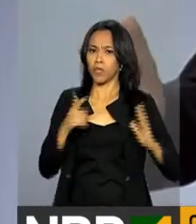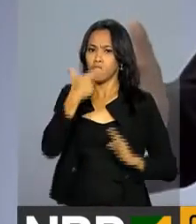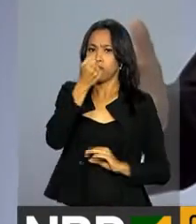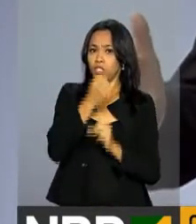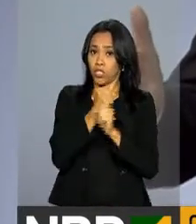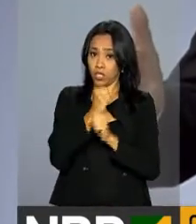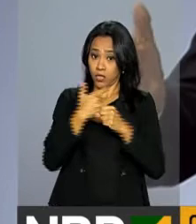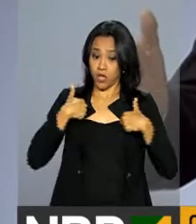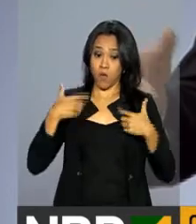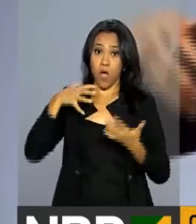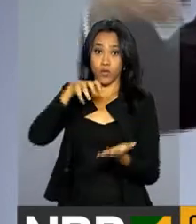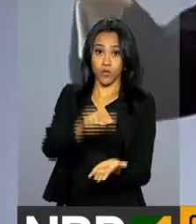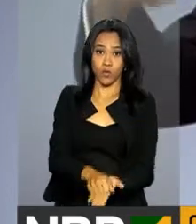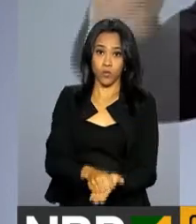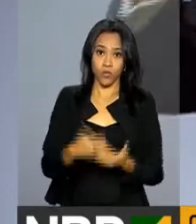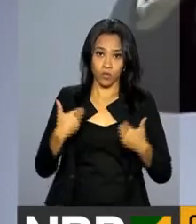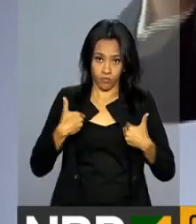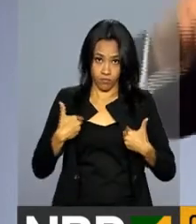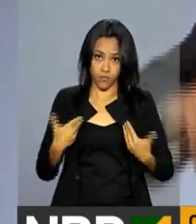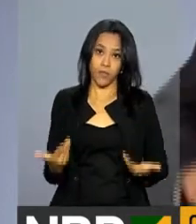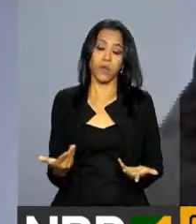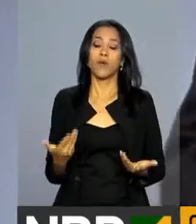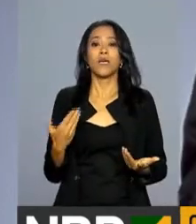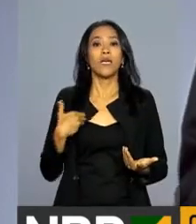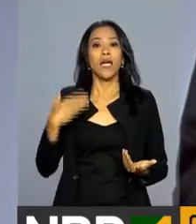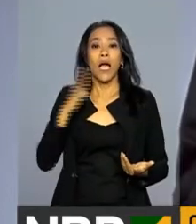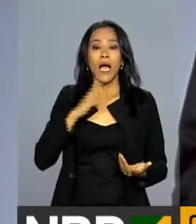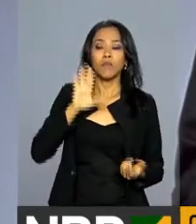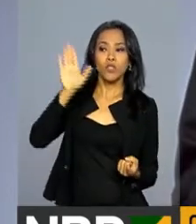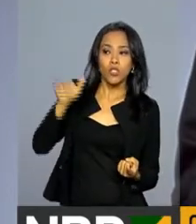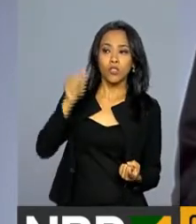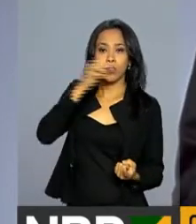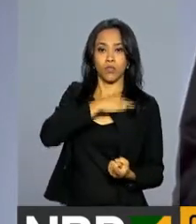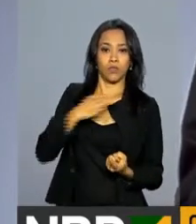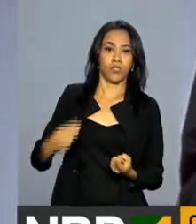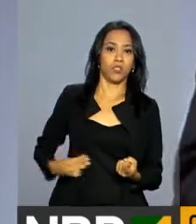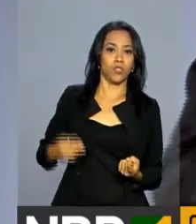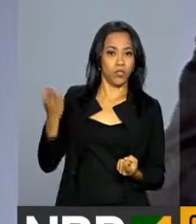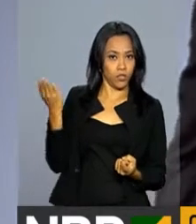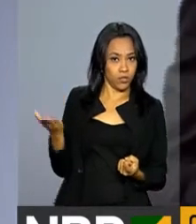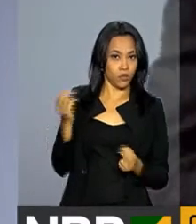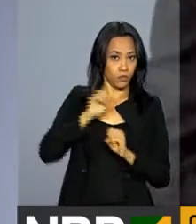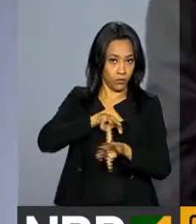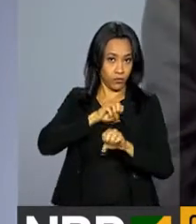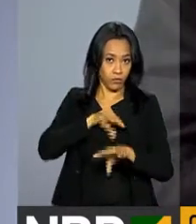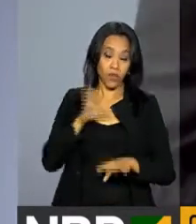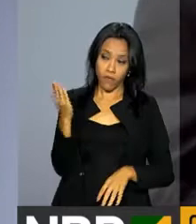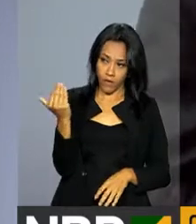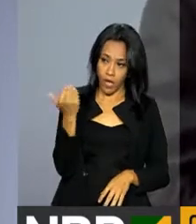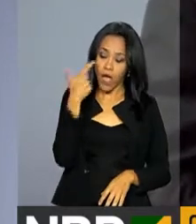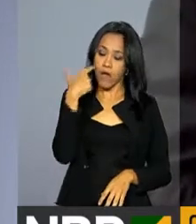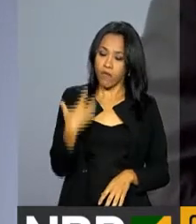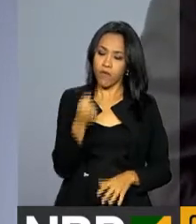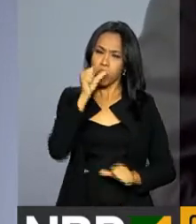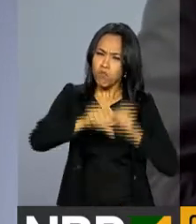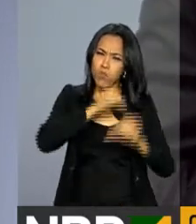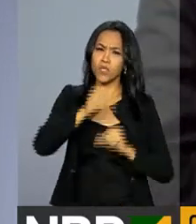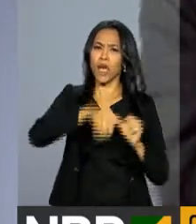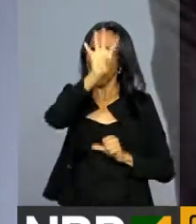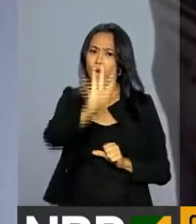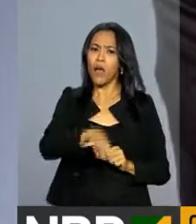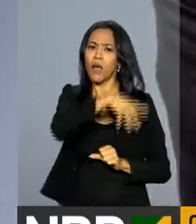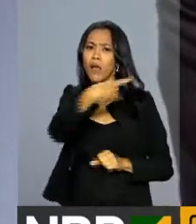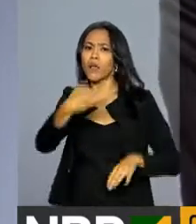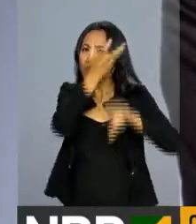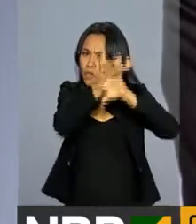assumi o poder imediatamente chama o ministro da educação é de olha aqui vamos fazer uma reforma do ensino médio porque